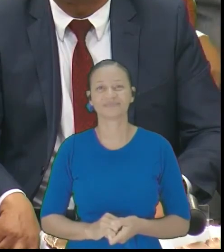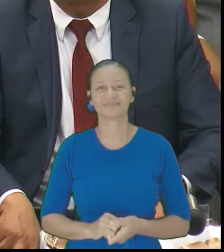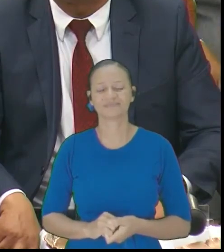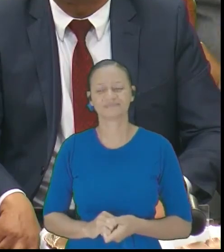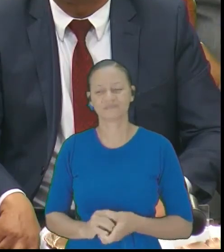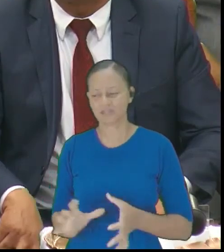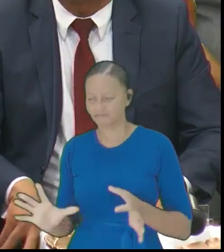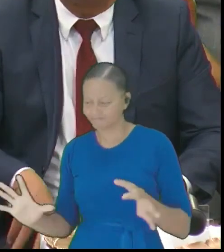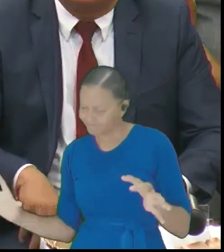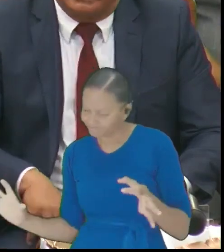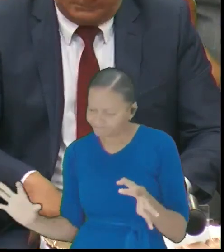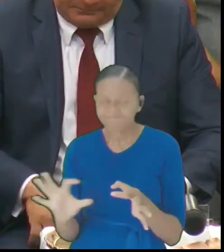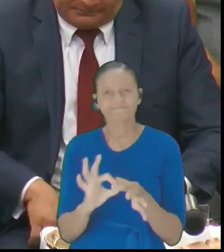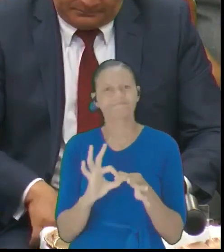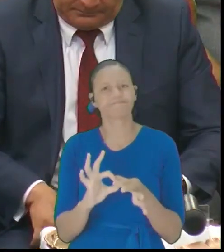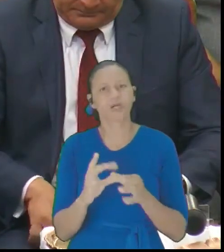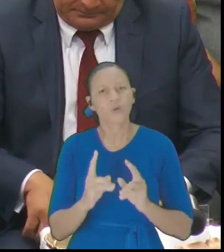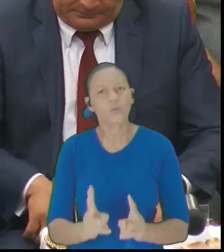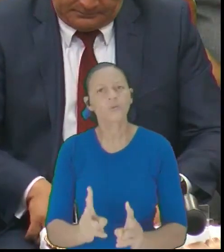Reate a comunhão.